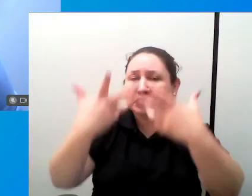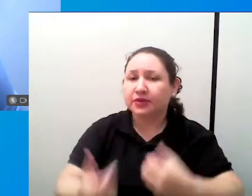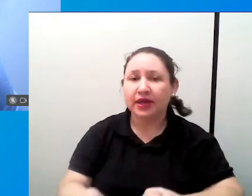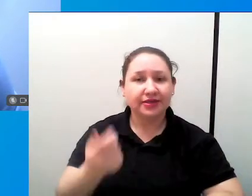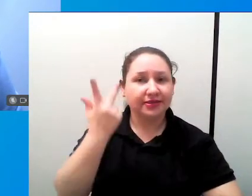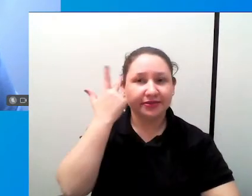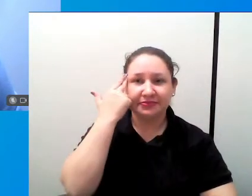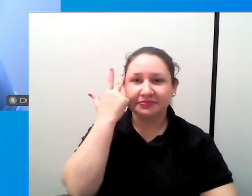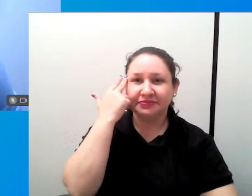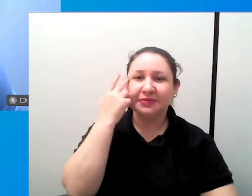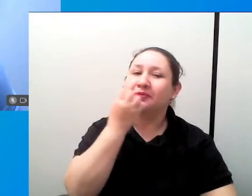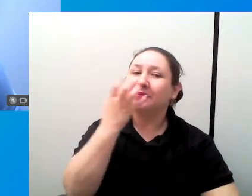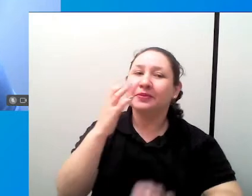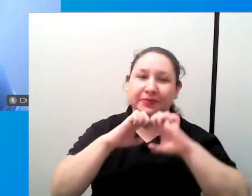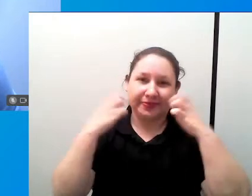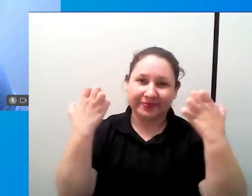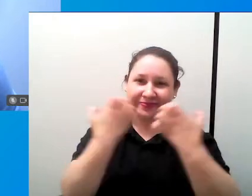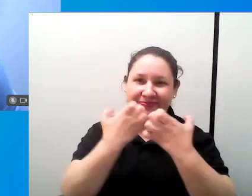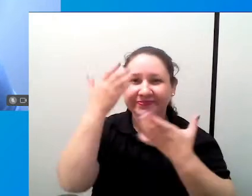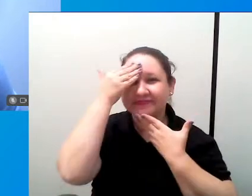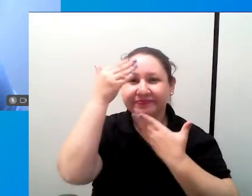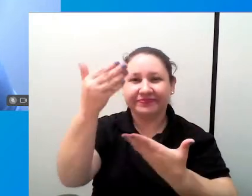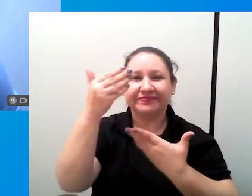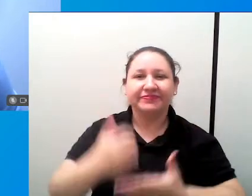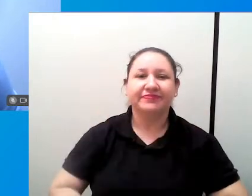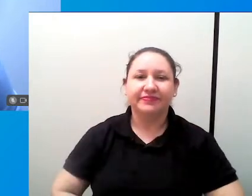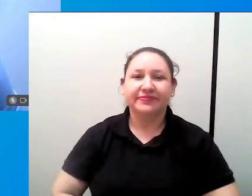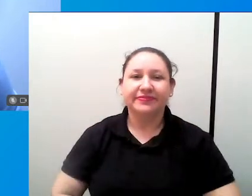um bom evento, continuidade de evento a todos.